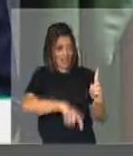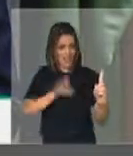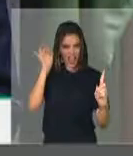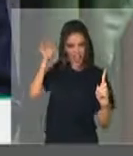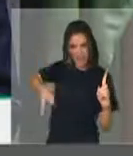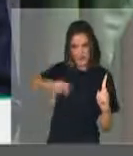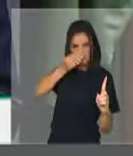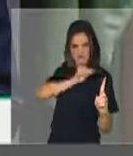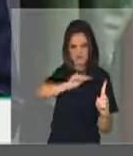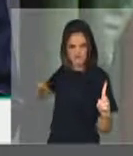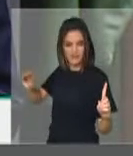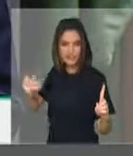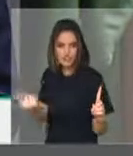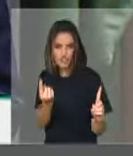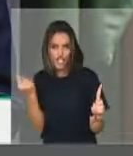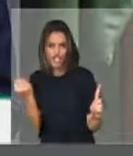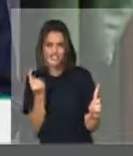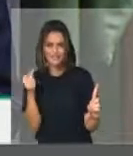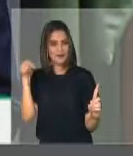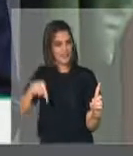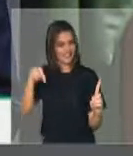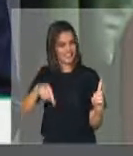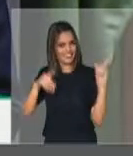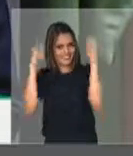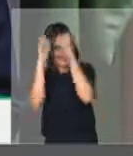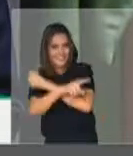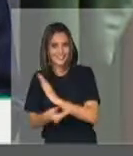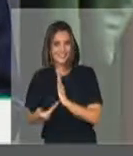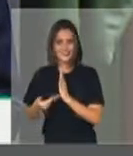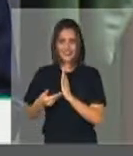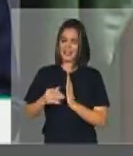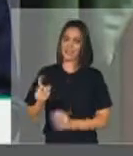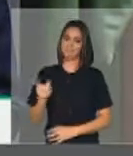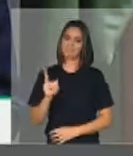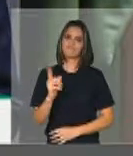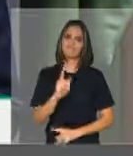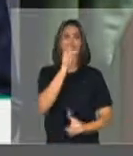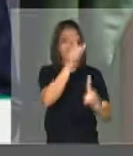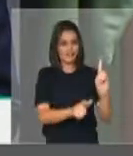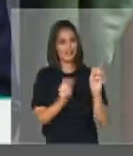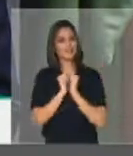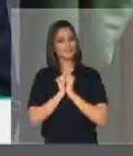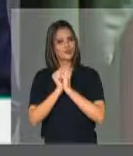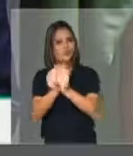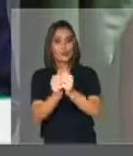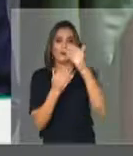seus companheiros sozinhos aqui nesse difícil campo de batalha que é o Parlamento